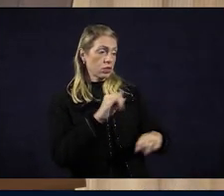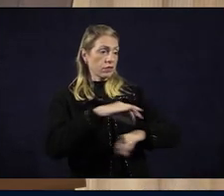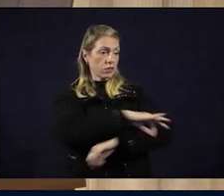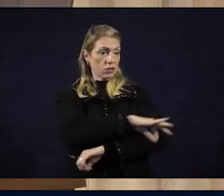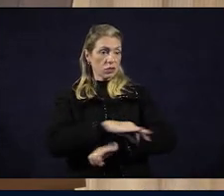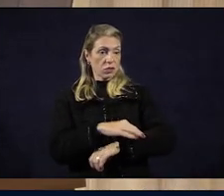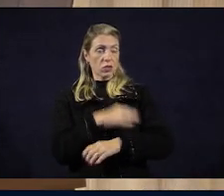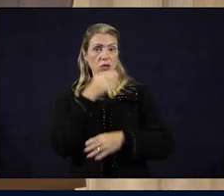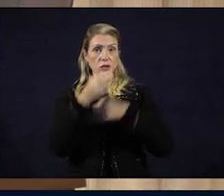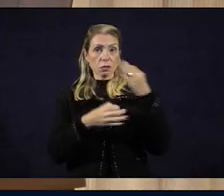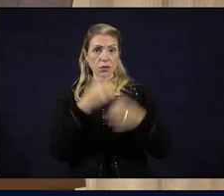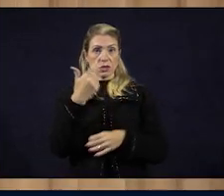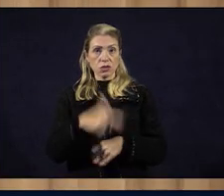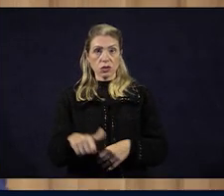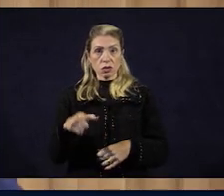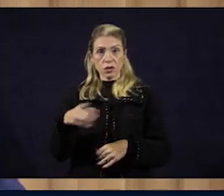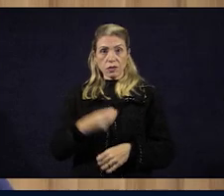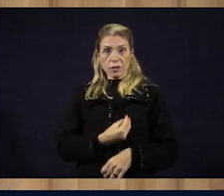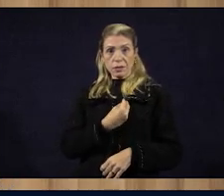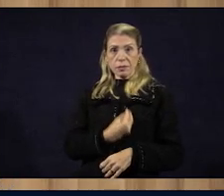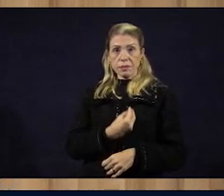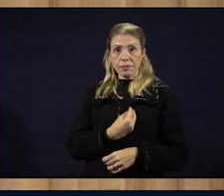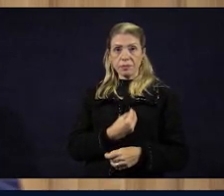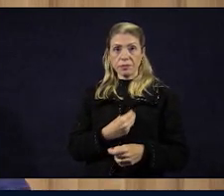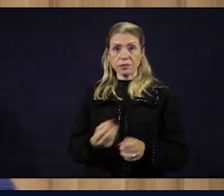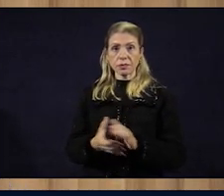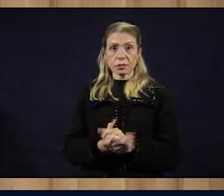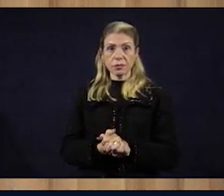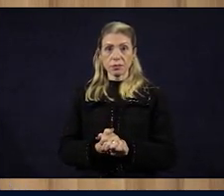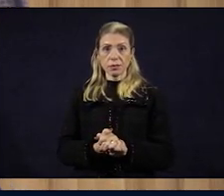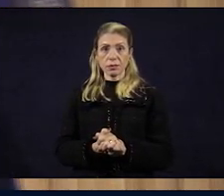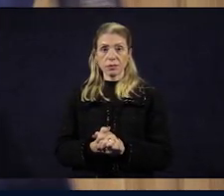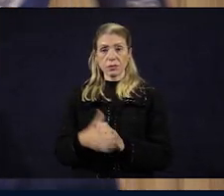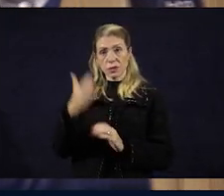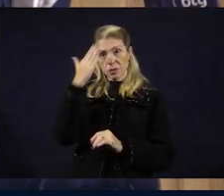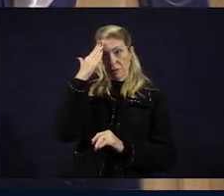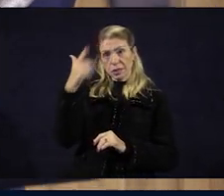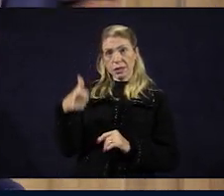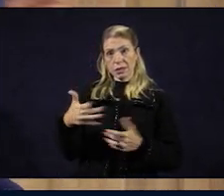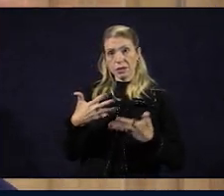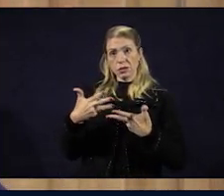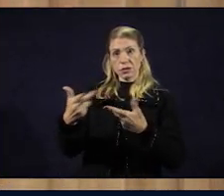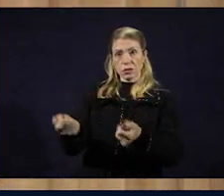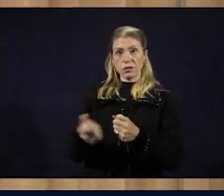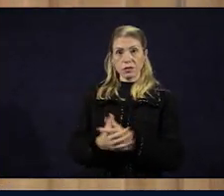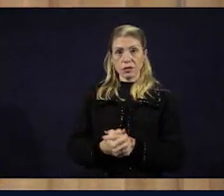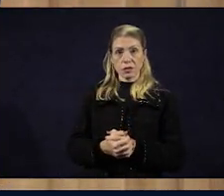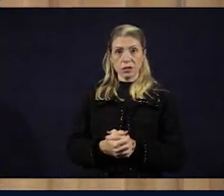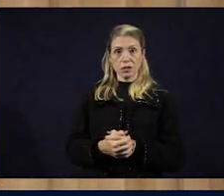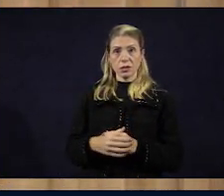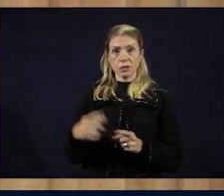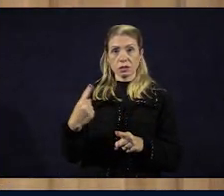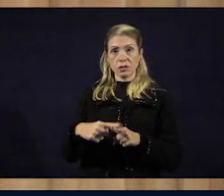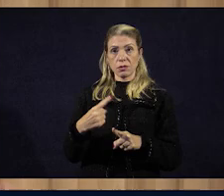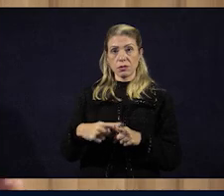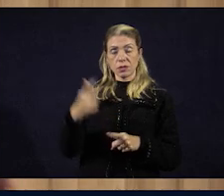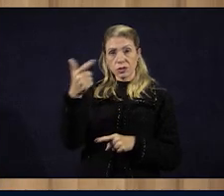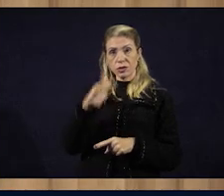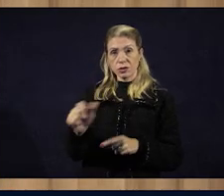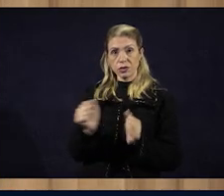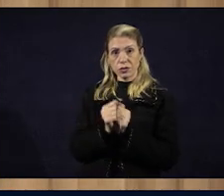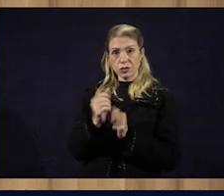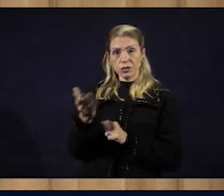pouquinho. De novo, obrigado pela presença. Eu que agradeço, Lucas. Obrigado aqui pelo convite. Um prazer enorme estar aqui mais uma vez com